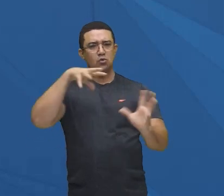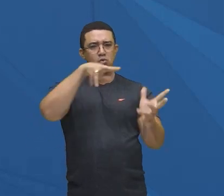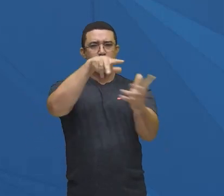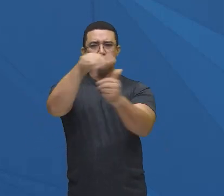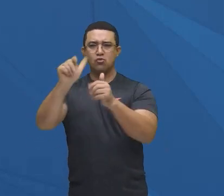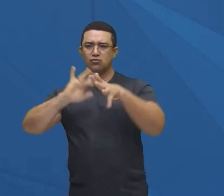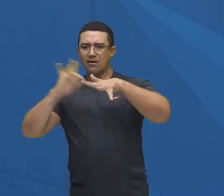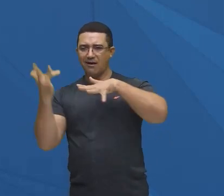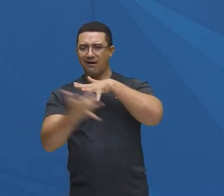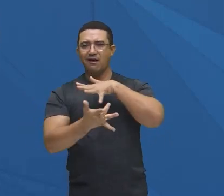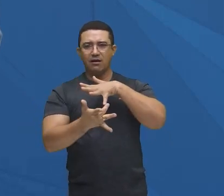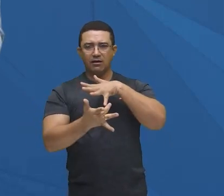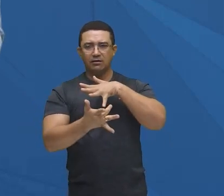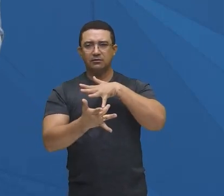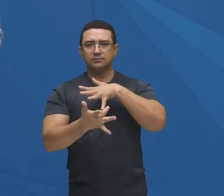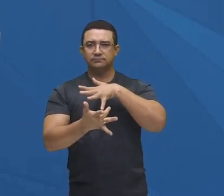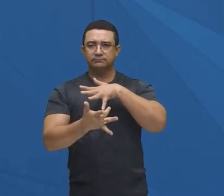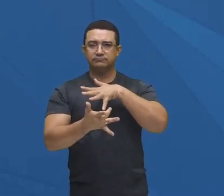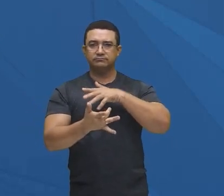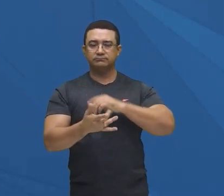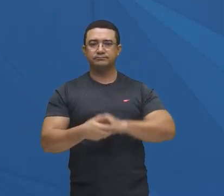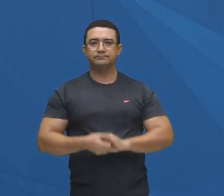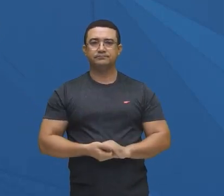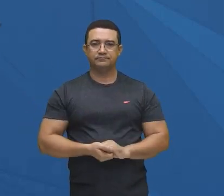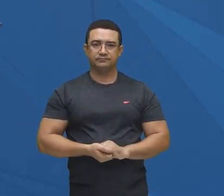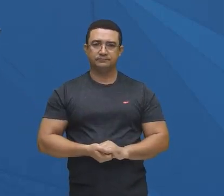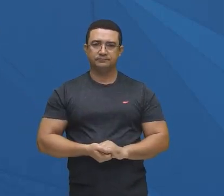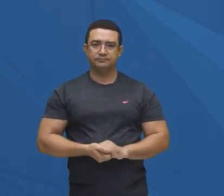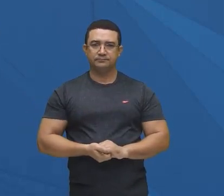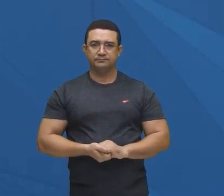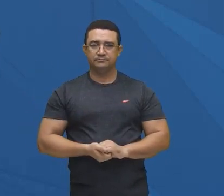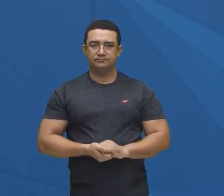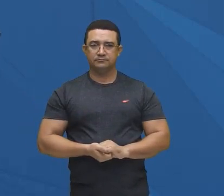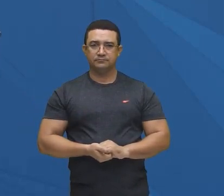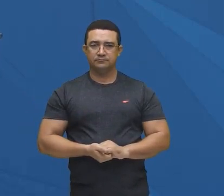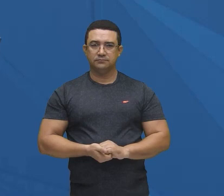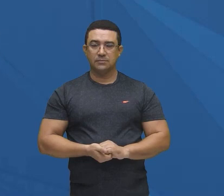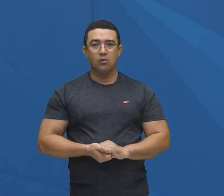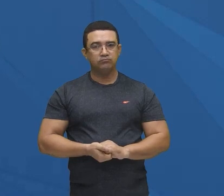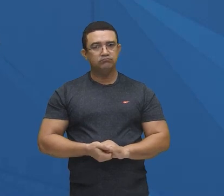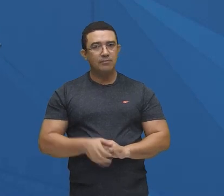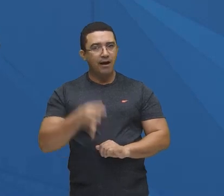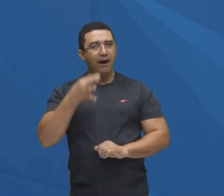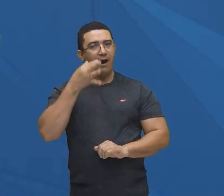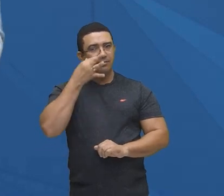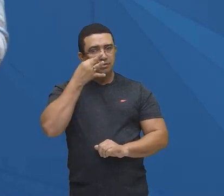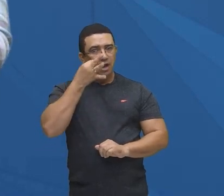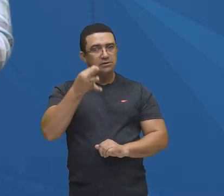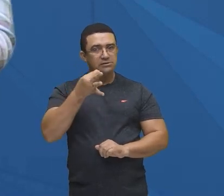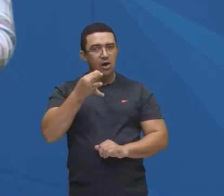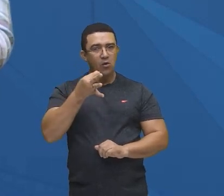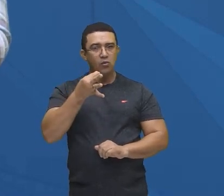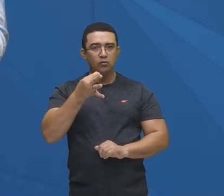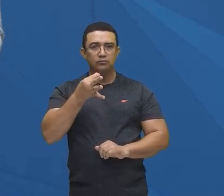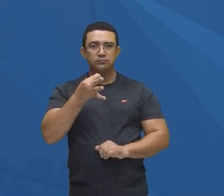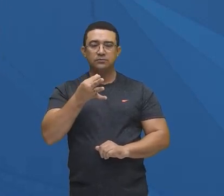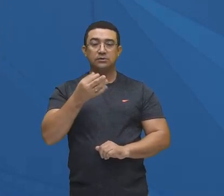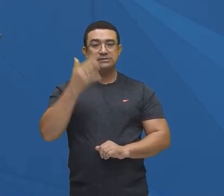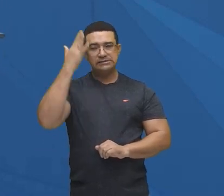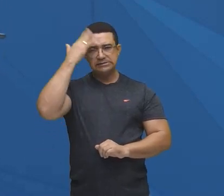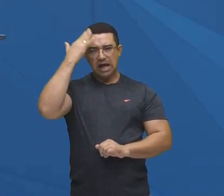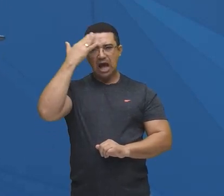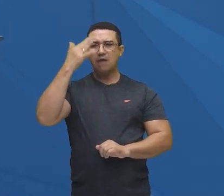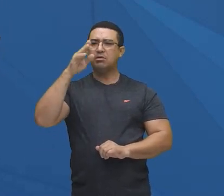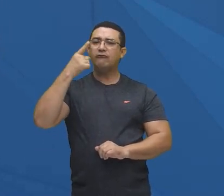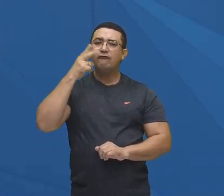rede social, porque, olha o nosso recado, fique atento. Saiba reconhecer riscos antes que